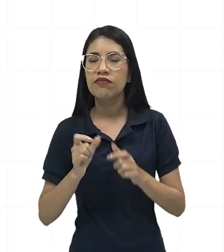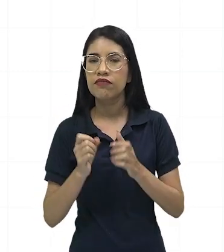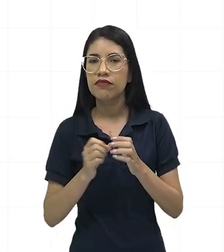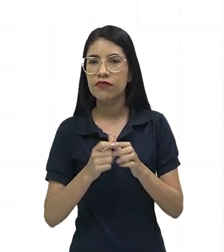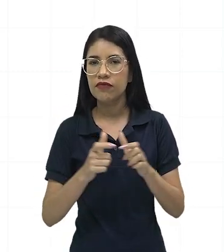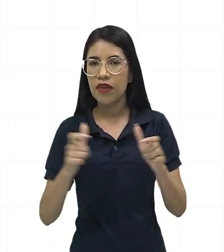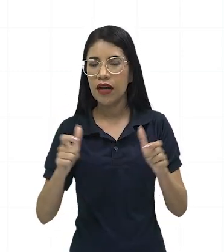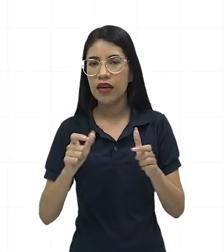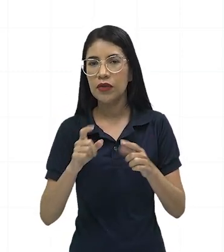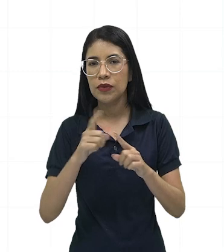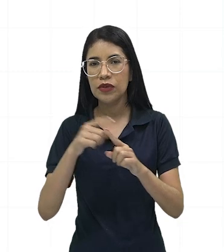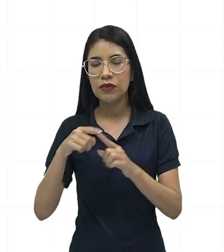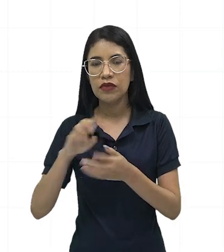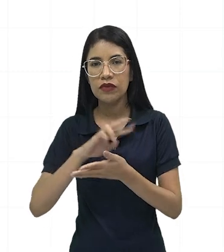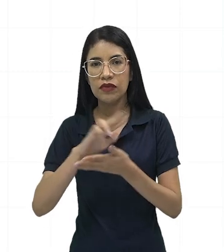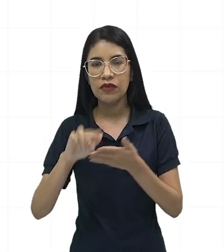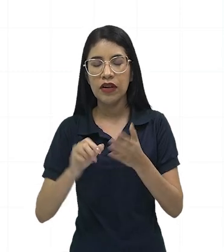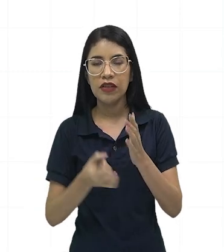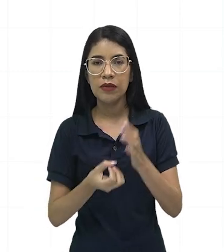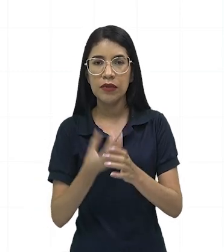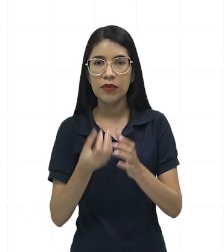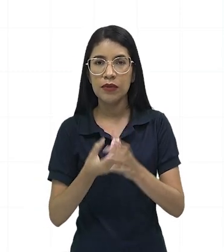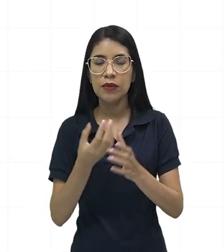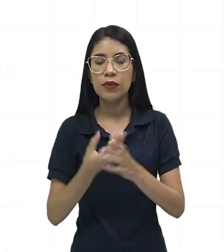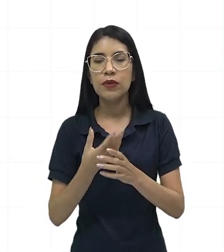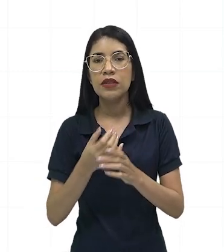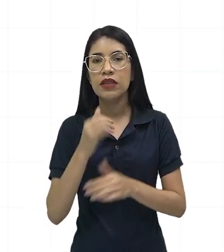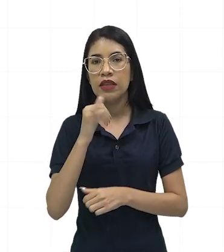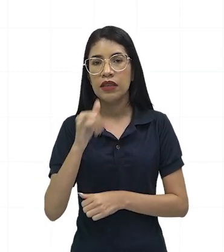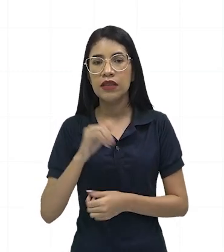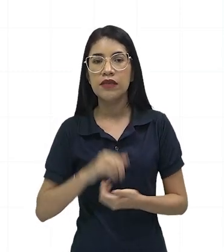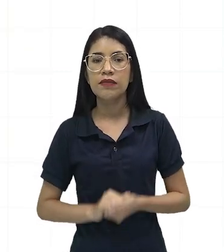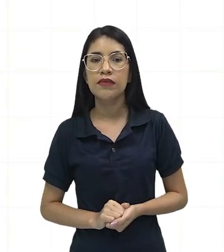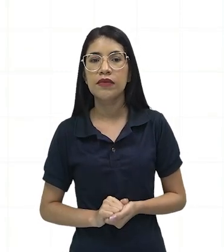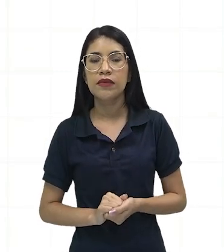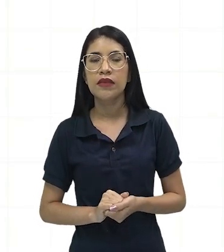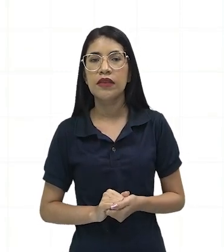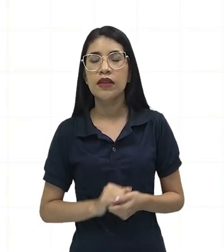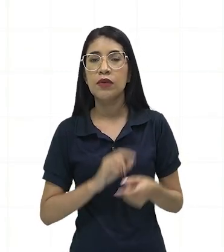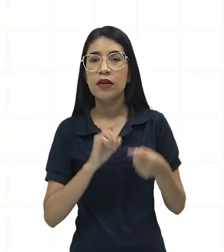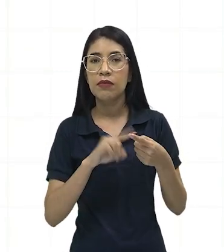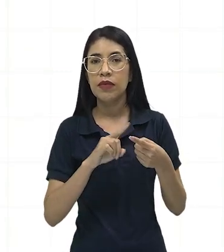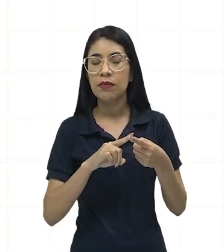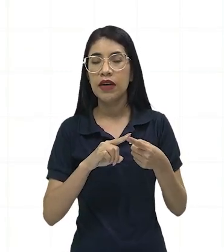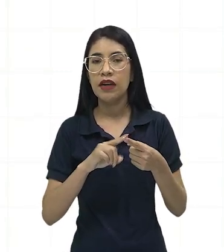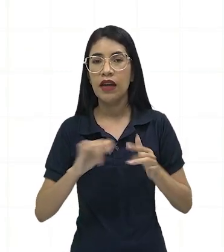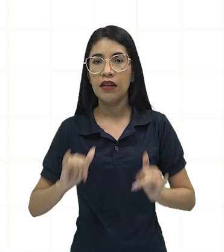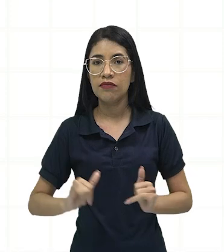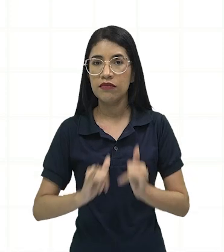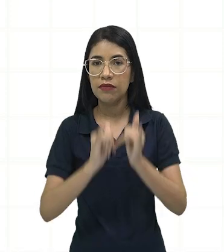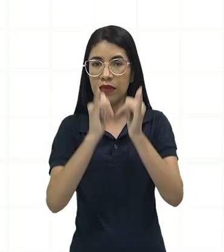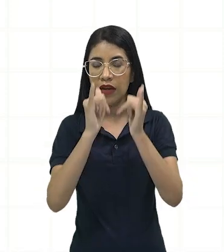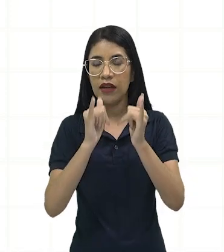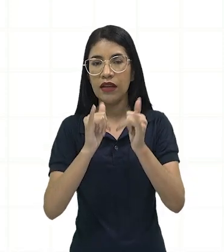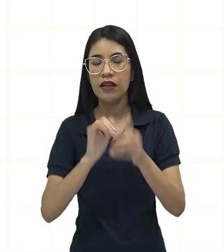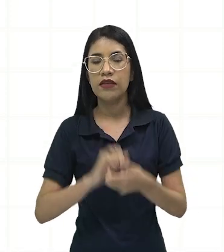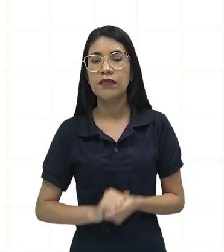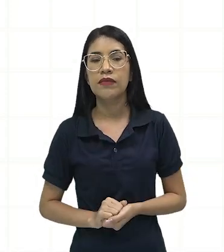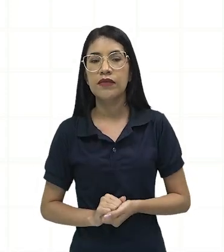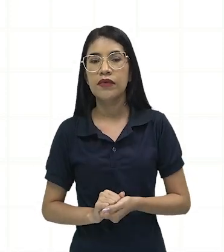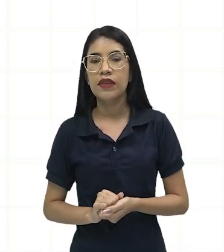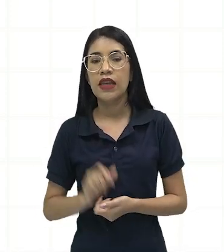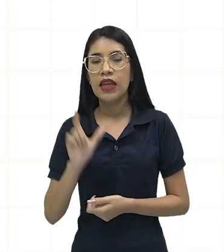produzem eletricidade, Então, nós temos usinas hidrelétricas, A gente sabe que o